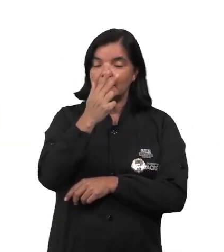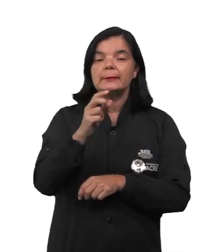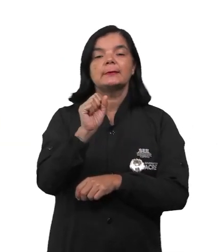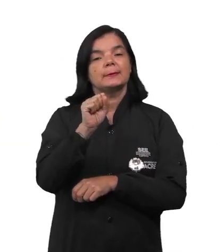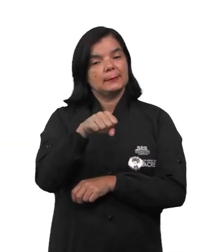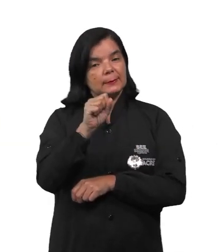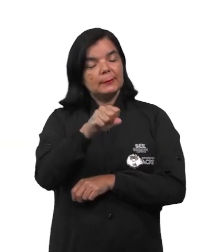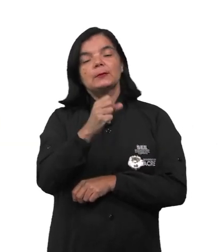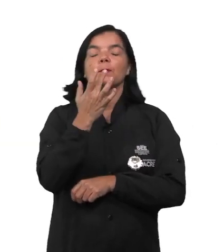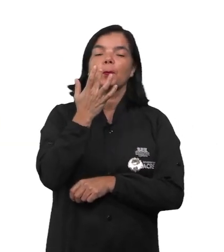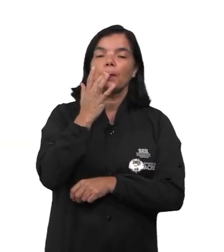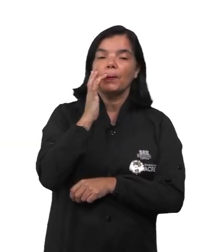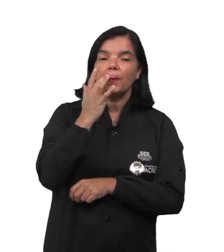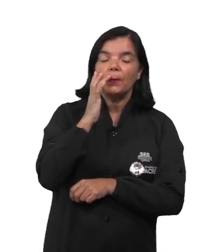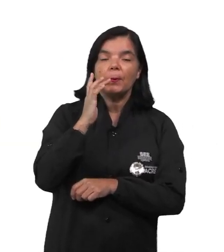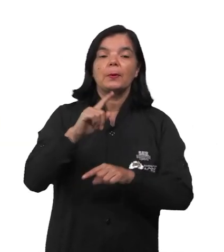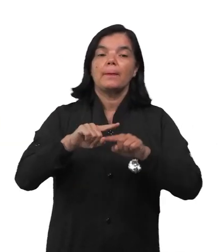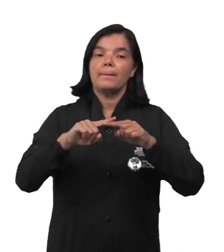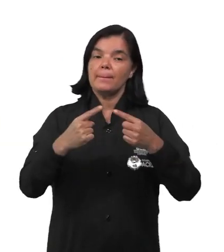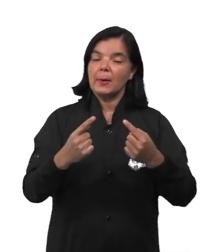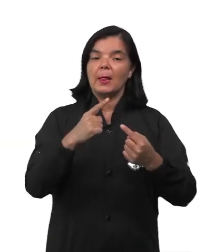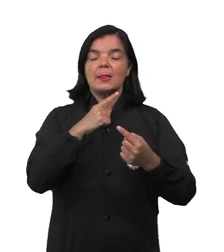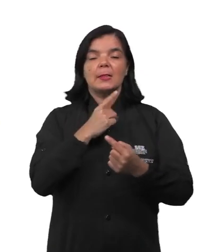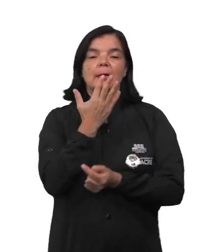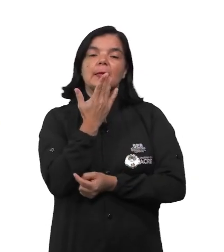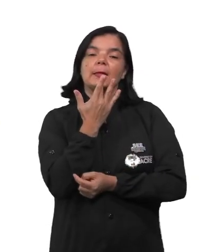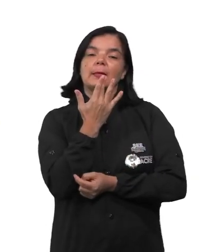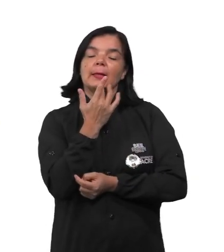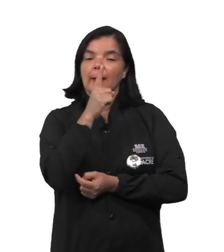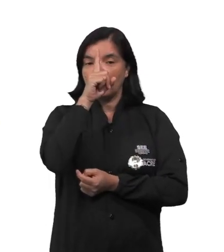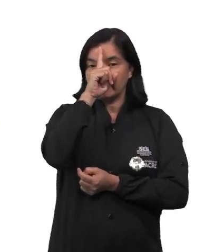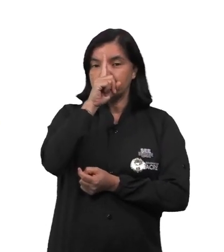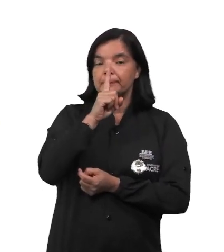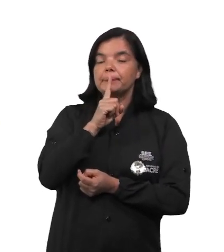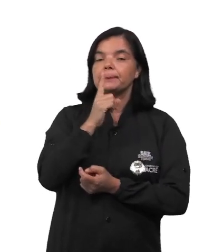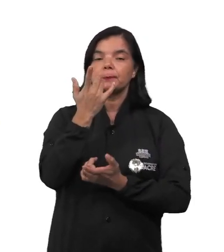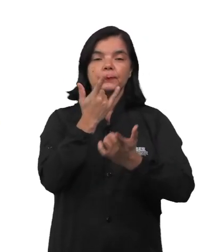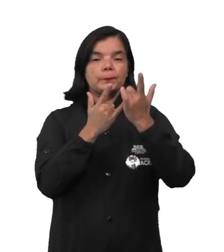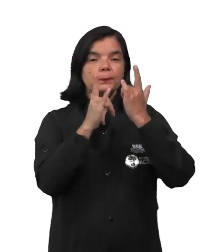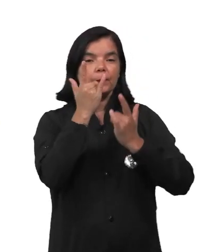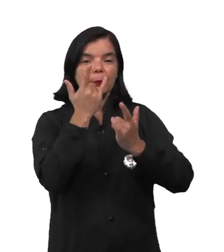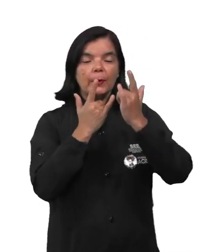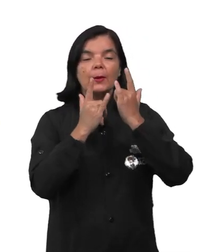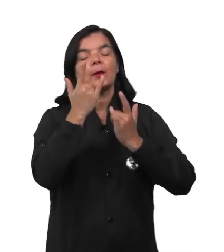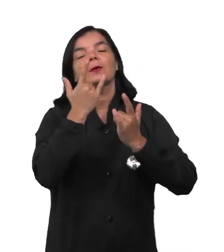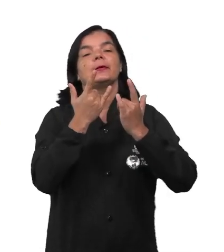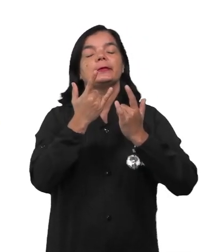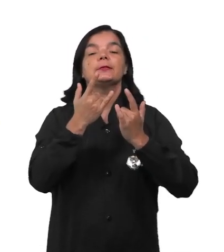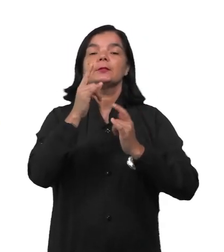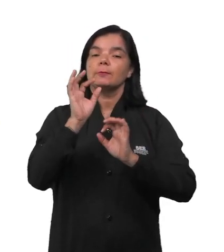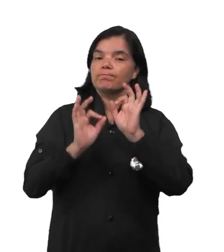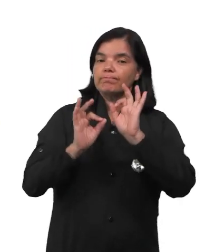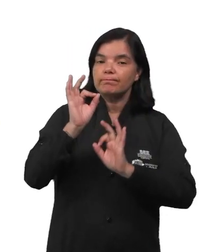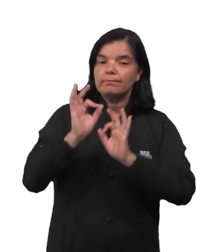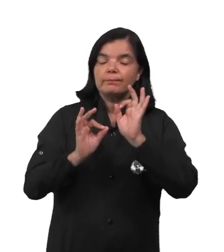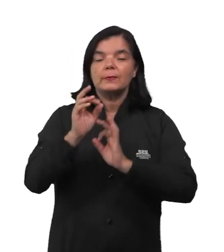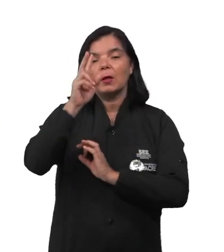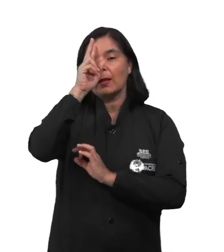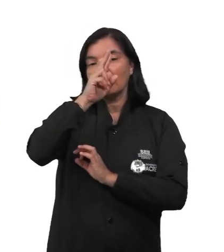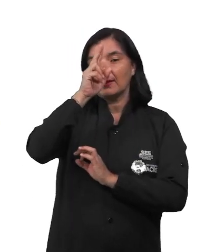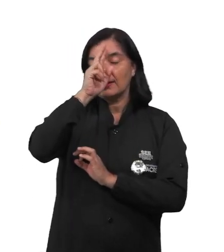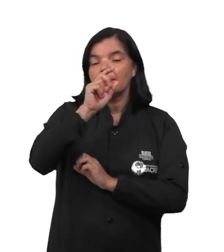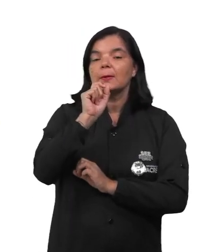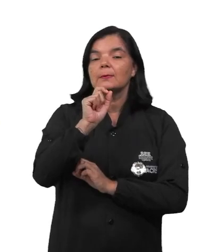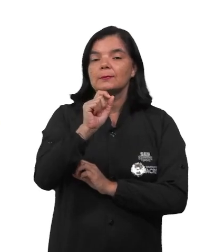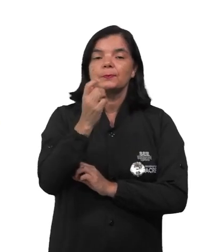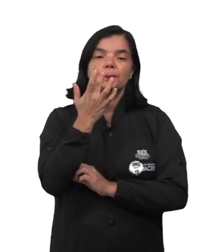aí na sua tela, né? Porque ela tem essa coloração amarelada, brilhante, reluzente, que faz lembrar do